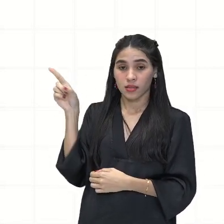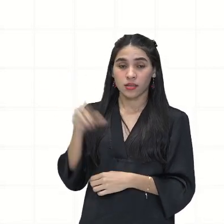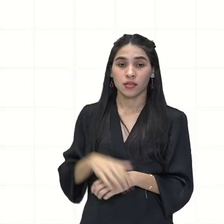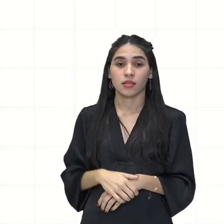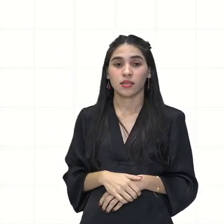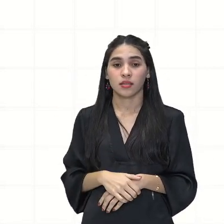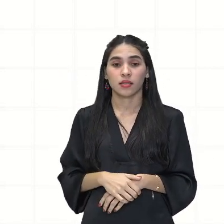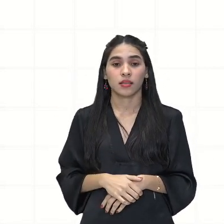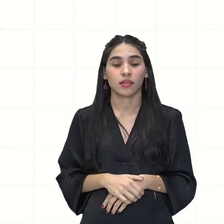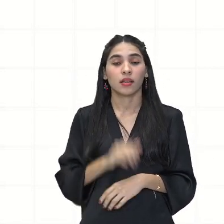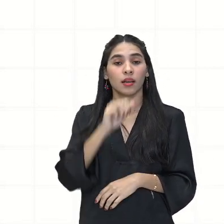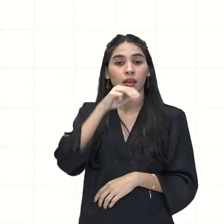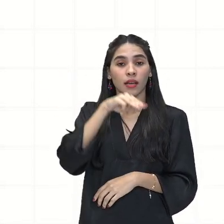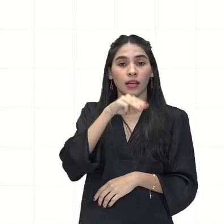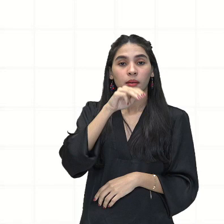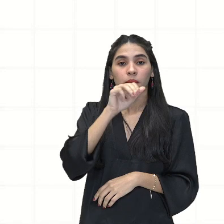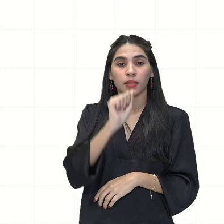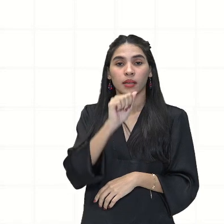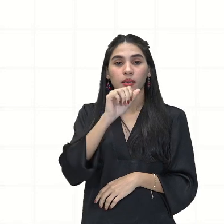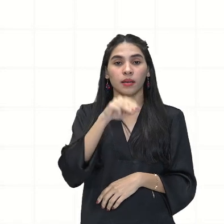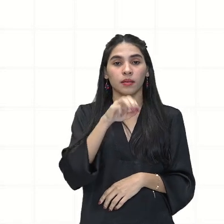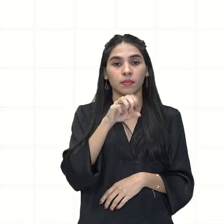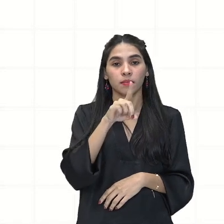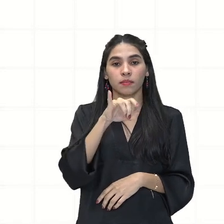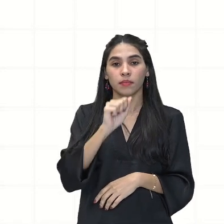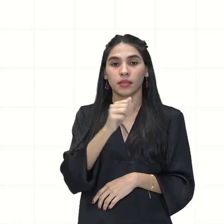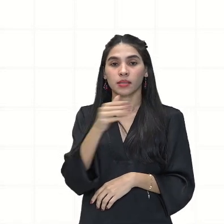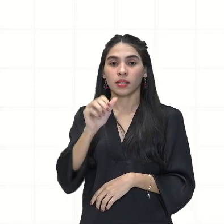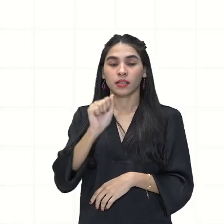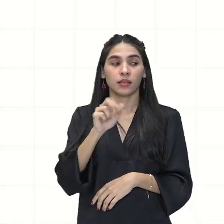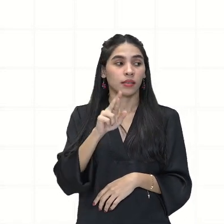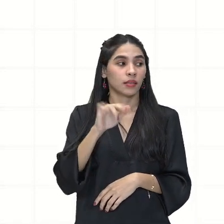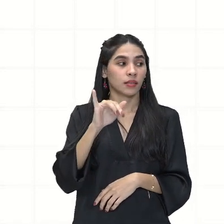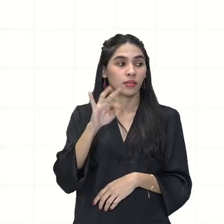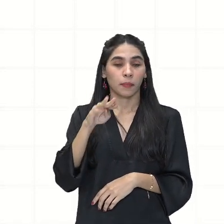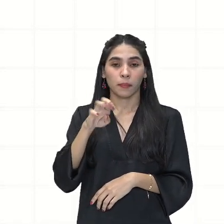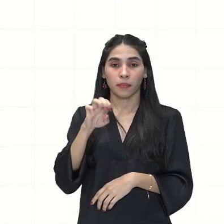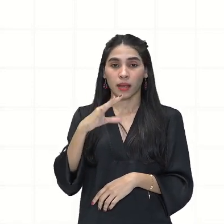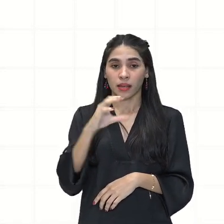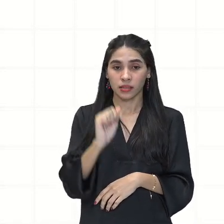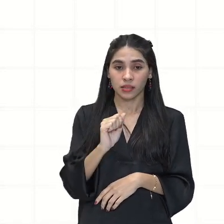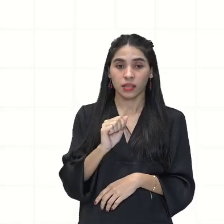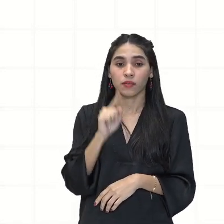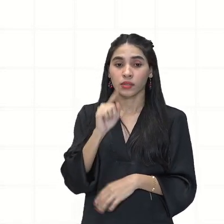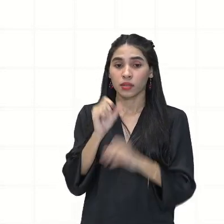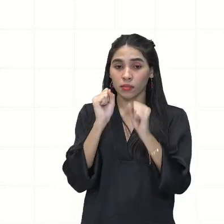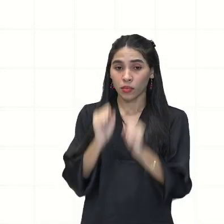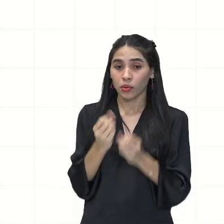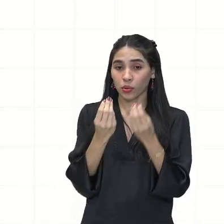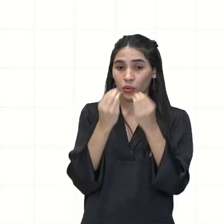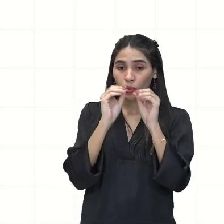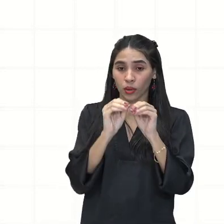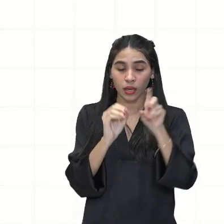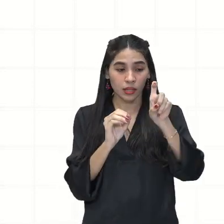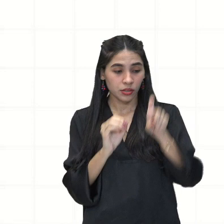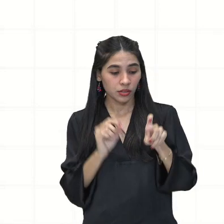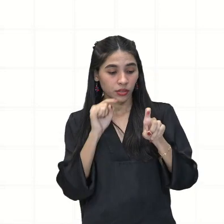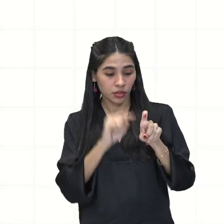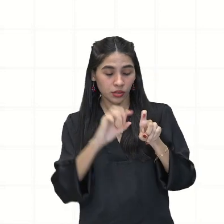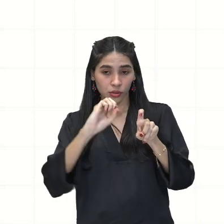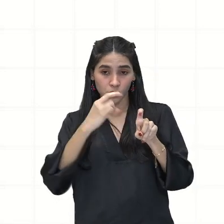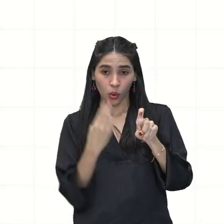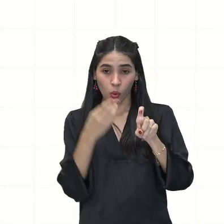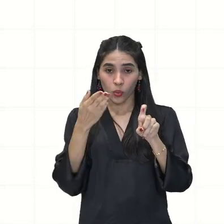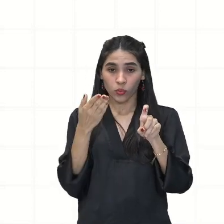certo, aritmética, que você pode colocar assim, ou você pode colocar o x